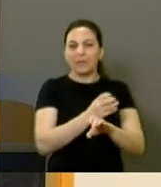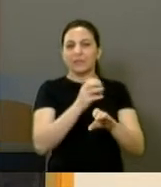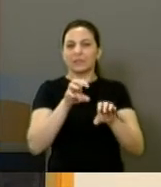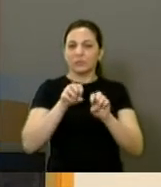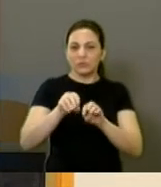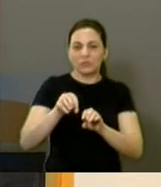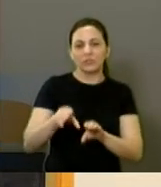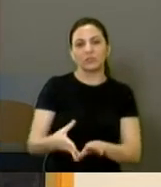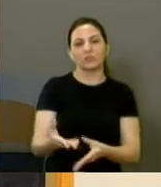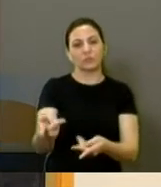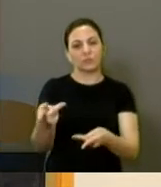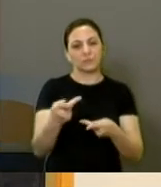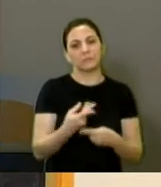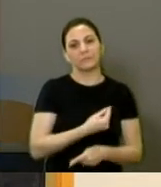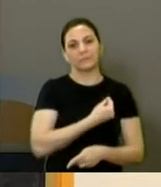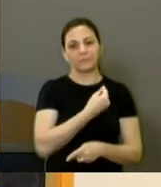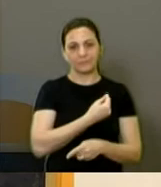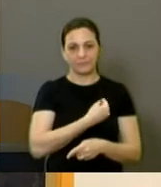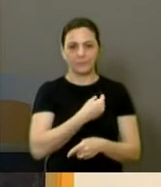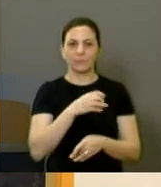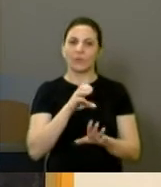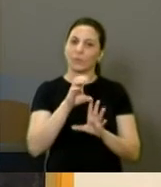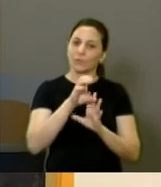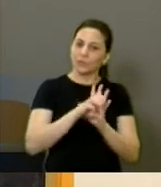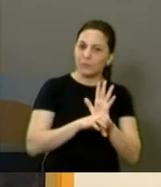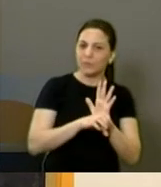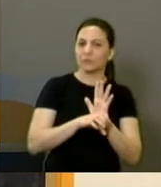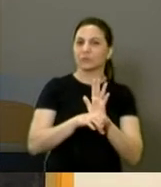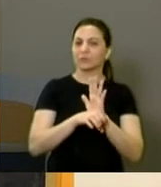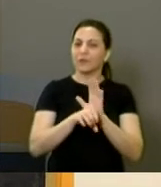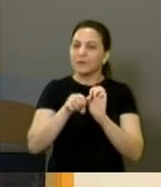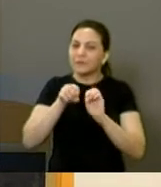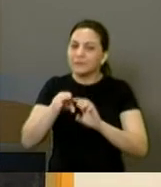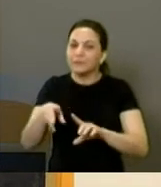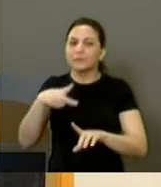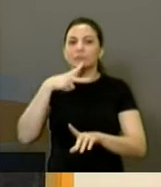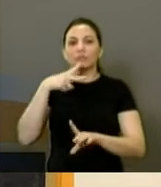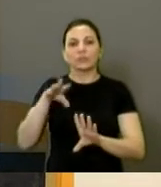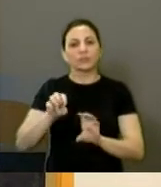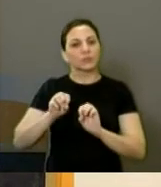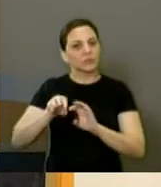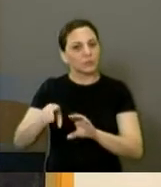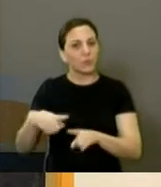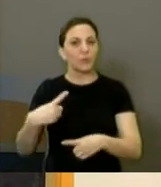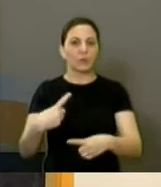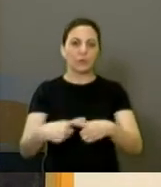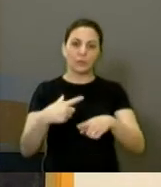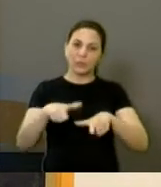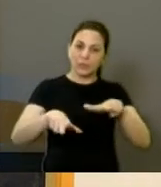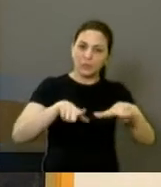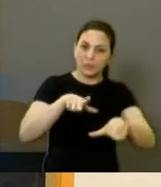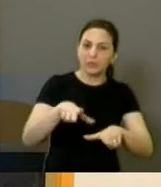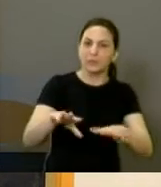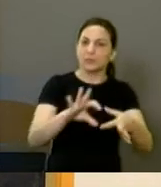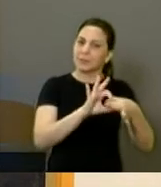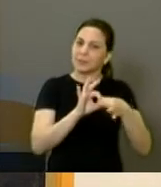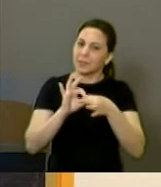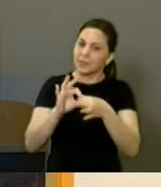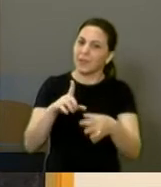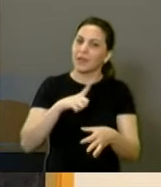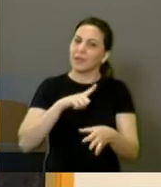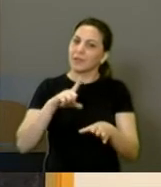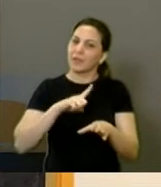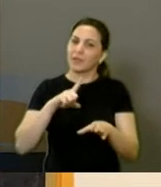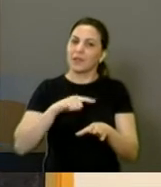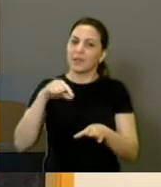para participar do capítulo de educação política na escola, em função do trabalho e da parceria que nós temos aqui